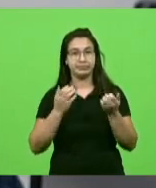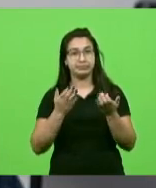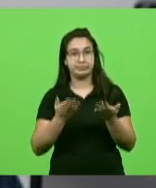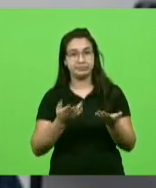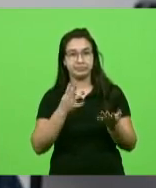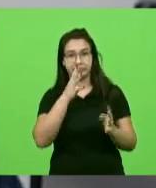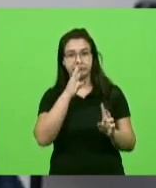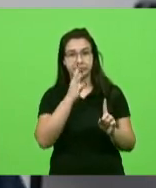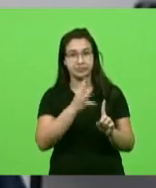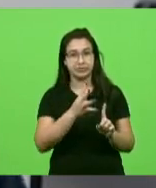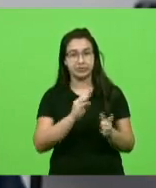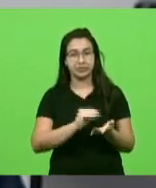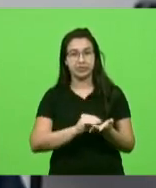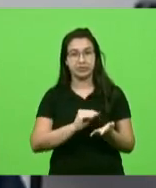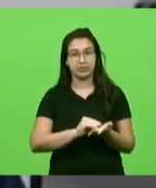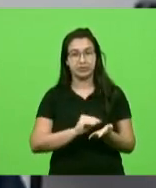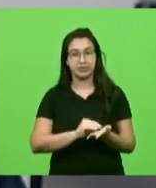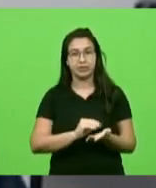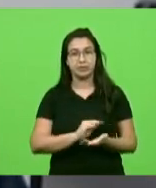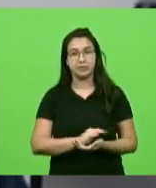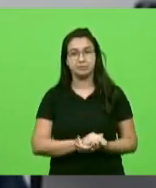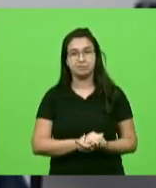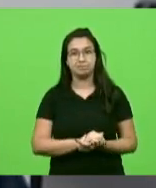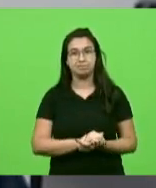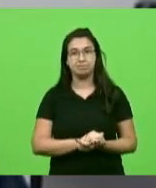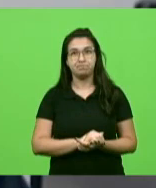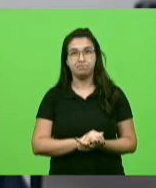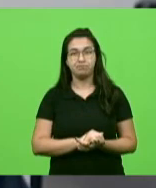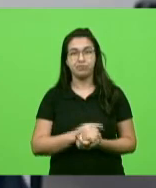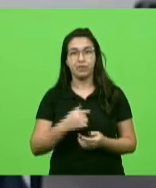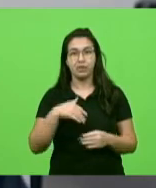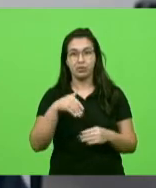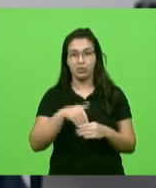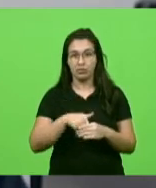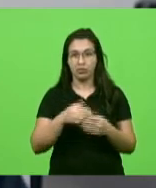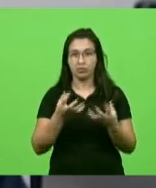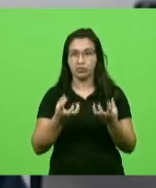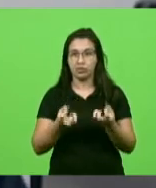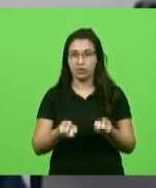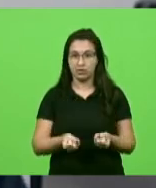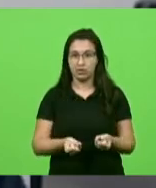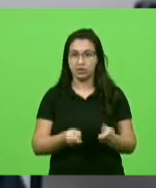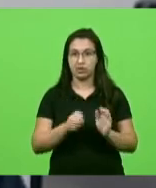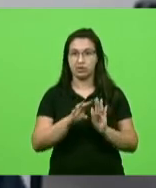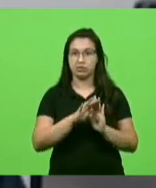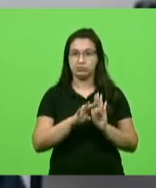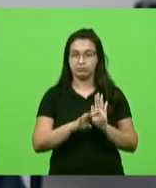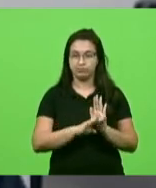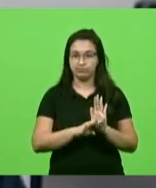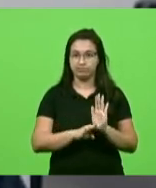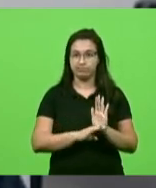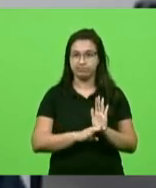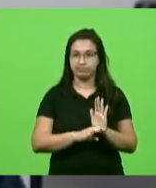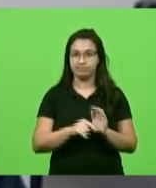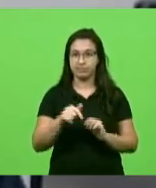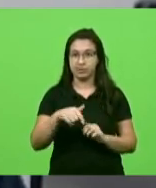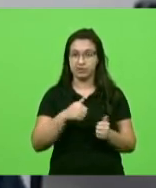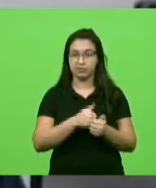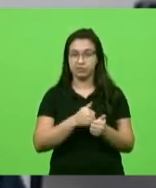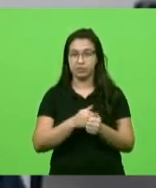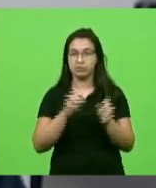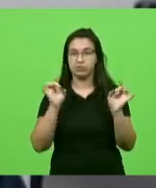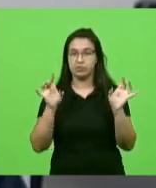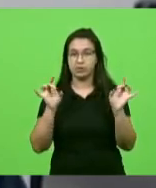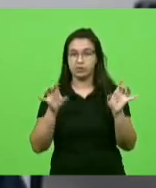o procedimento da acusação e o presidente Voto no sentido de admitir como objeto de liberação por parte deste tribunal